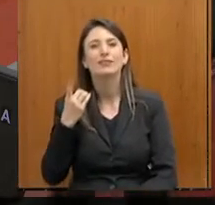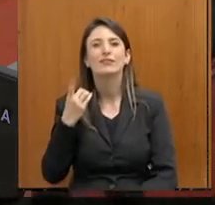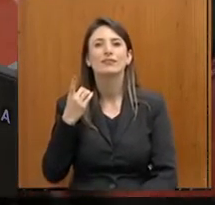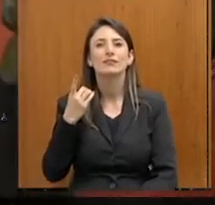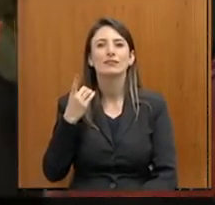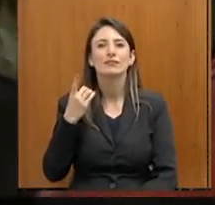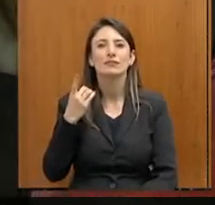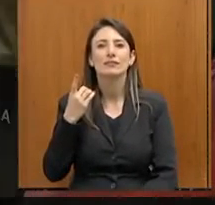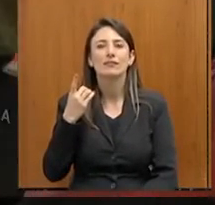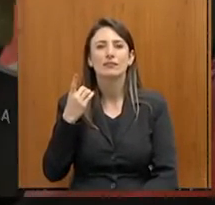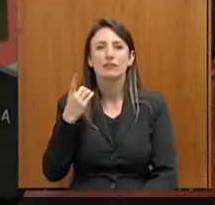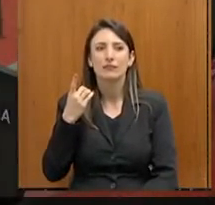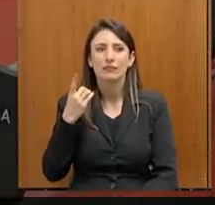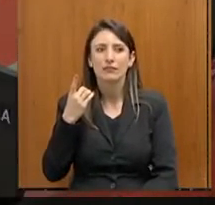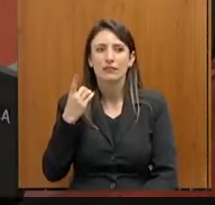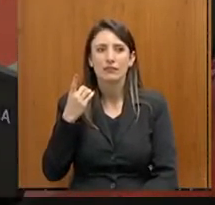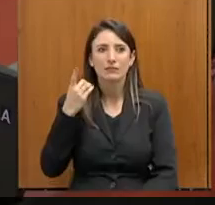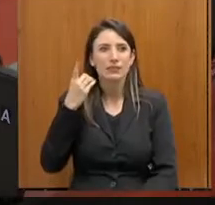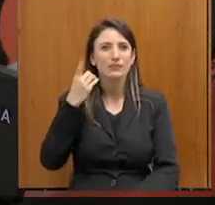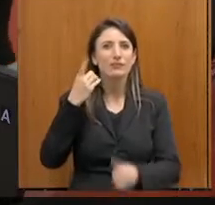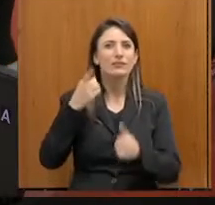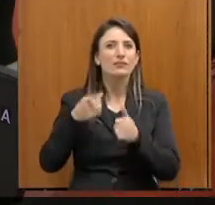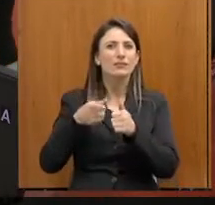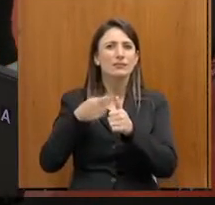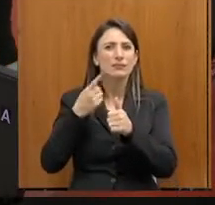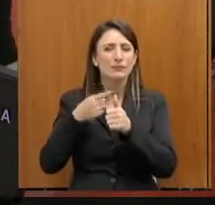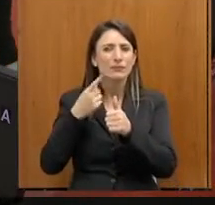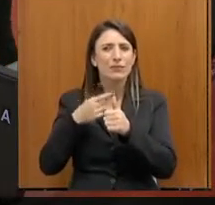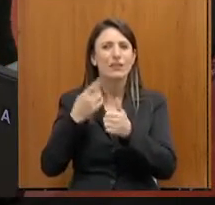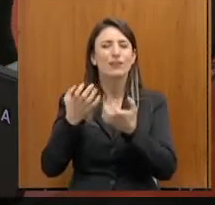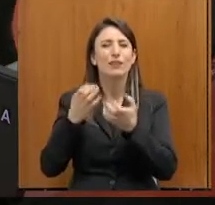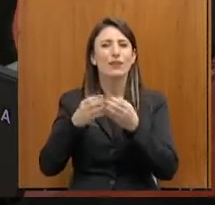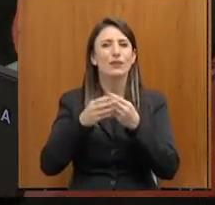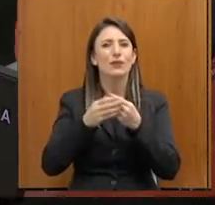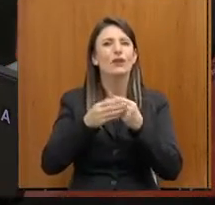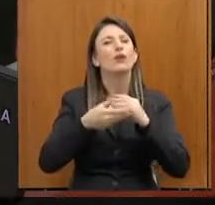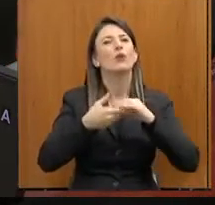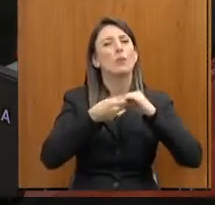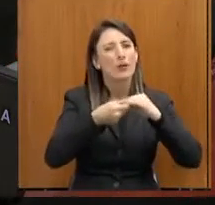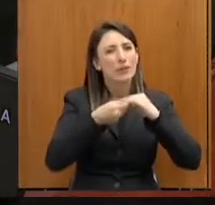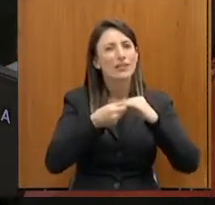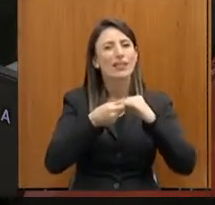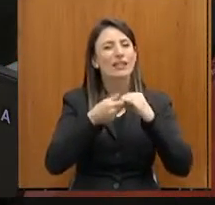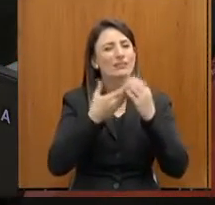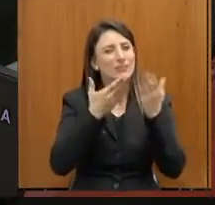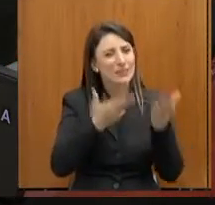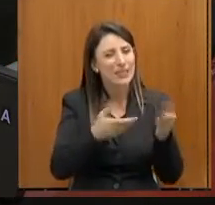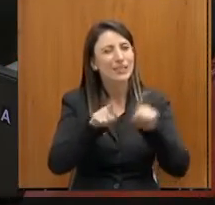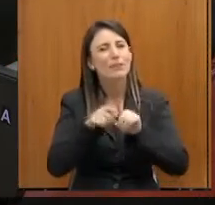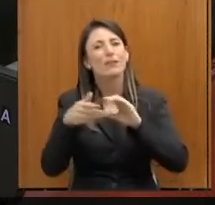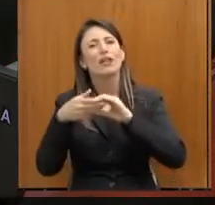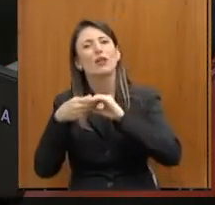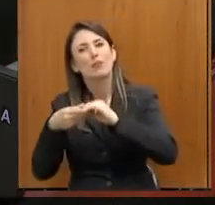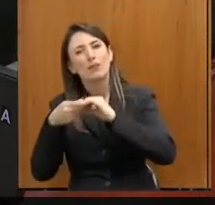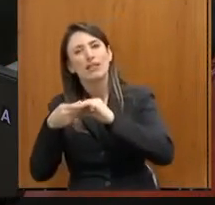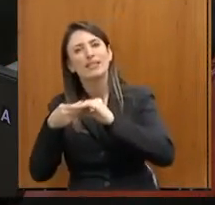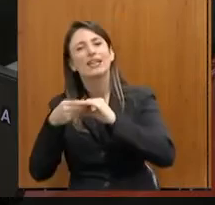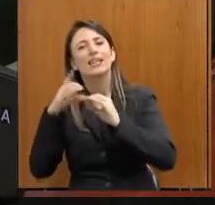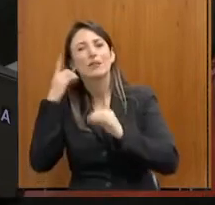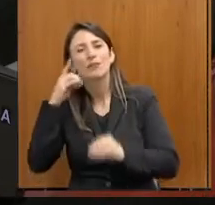corta com o primeiro eu gostaria de começar complementando é o senhor complementando a deputada Beatriz Cerqueira